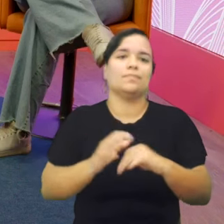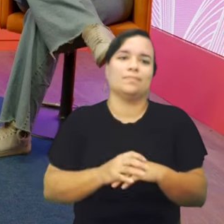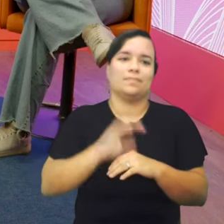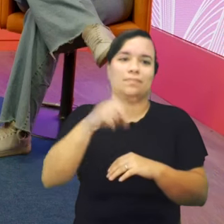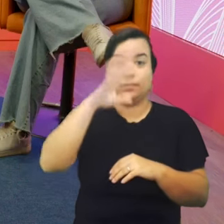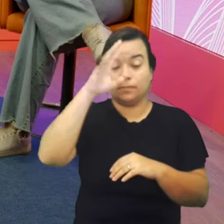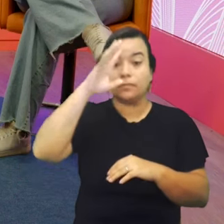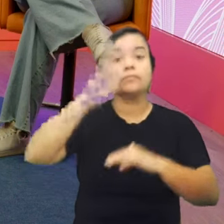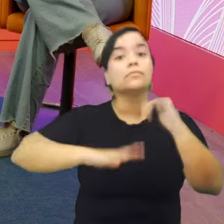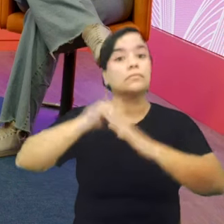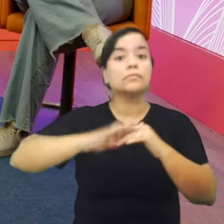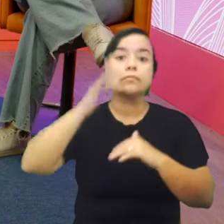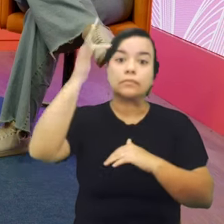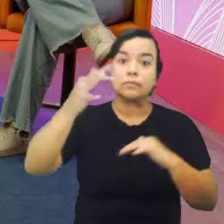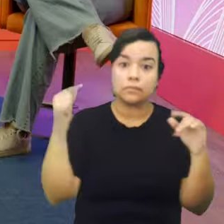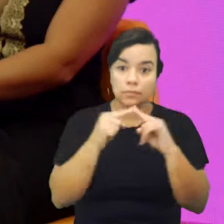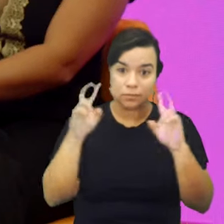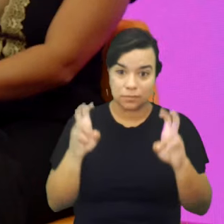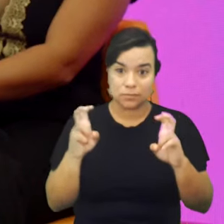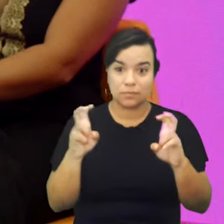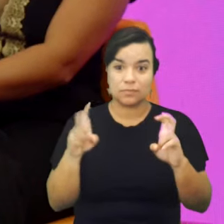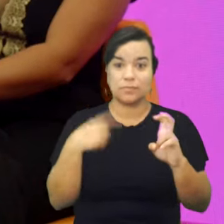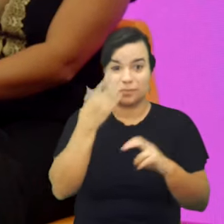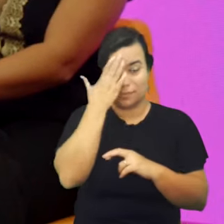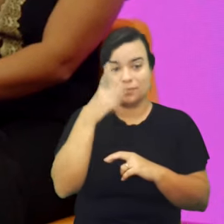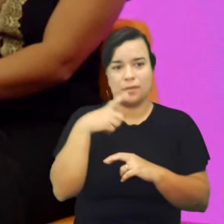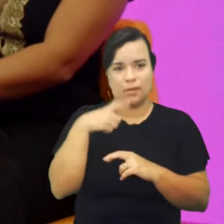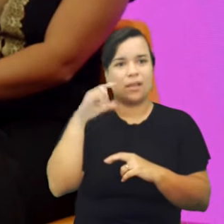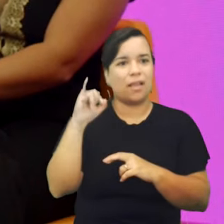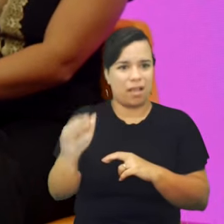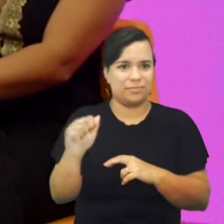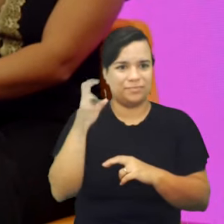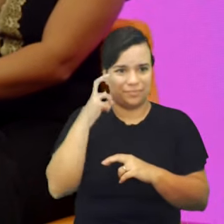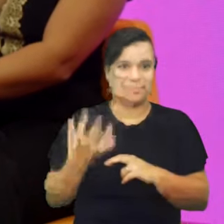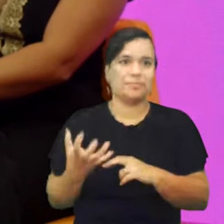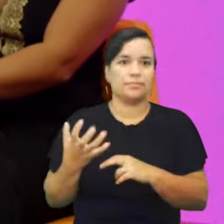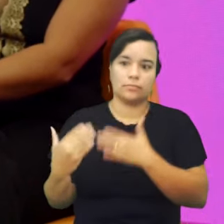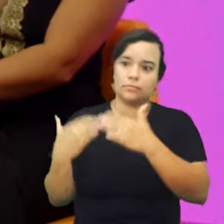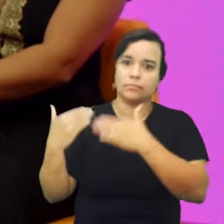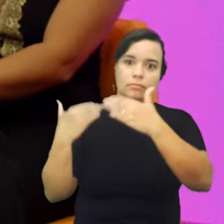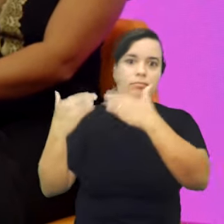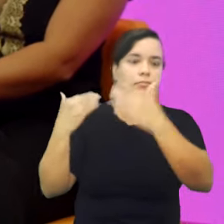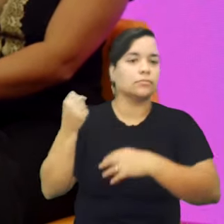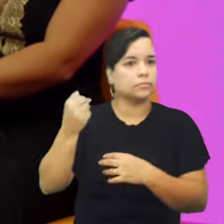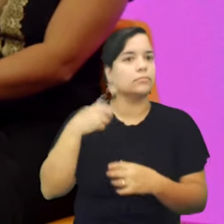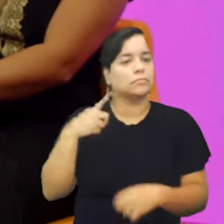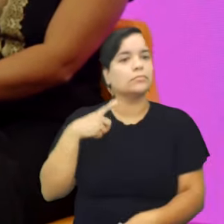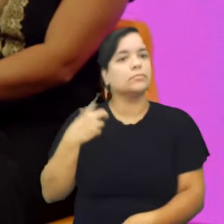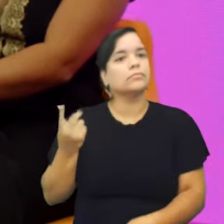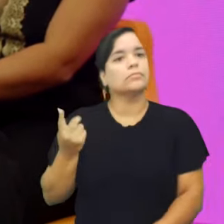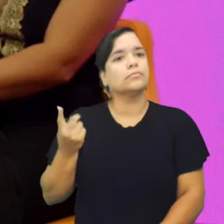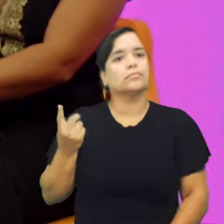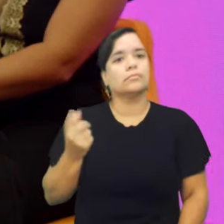né? Elas são todas intangíveis. A gente tá aí com a inteligência artificial evoluindo cada vez mais.